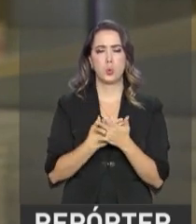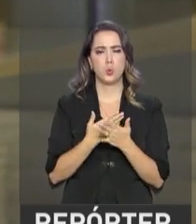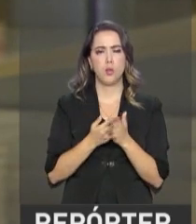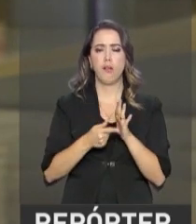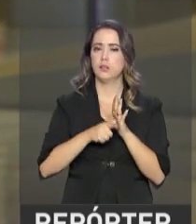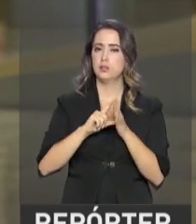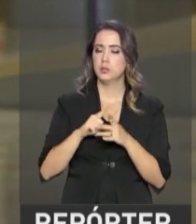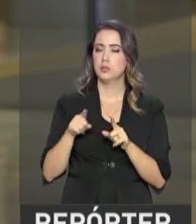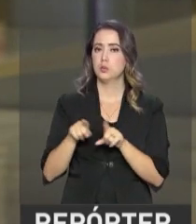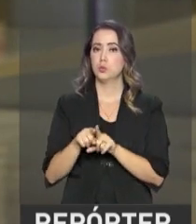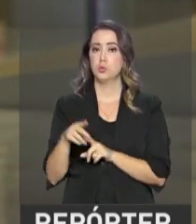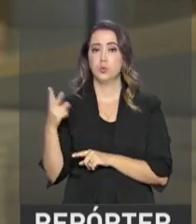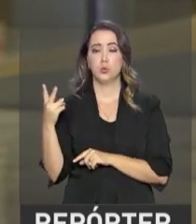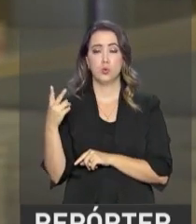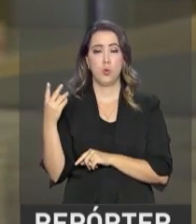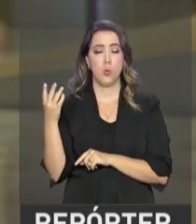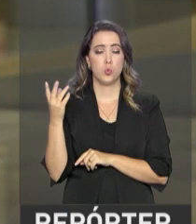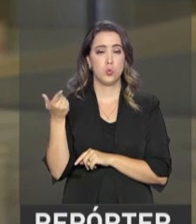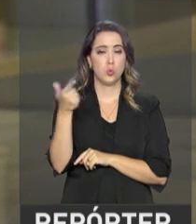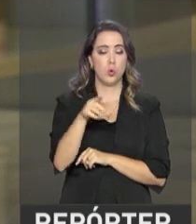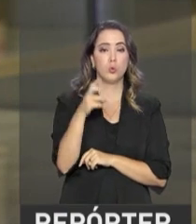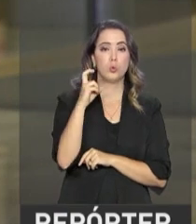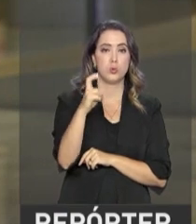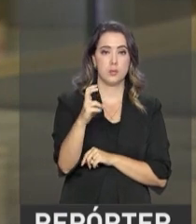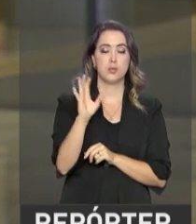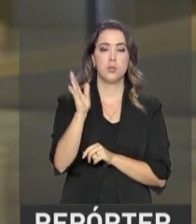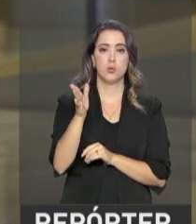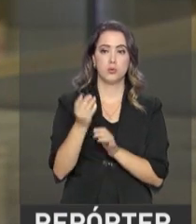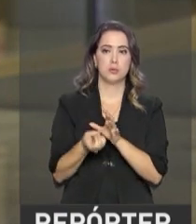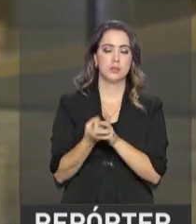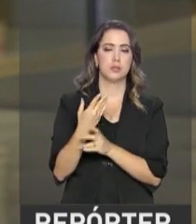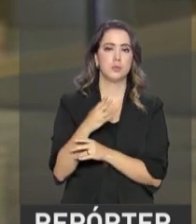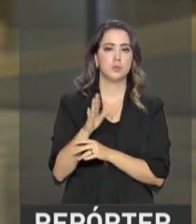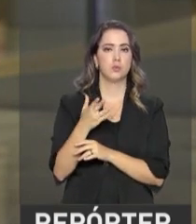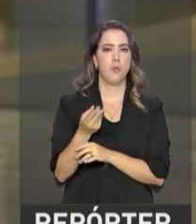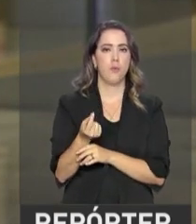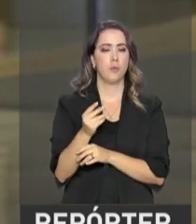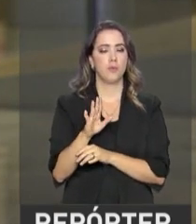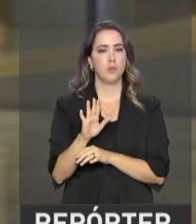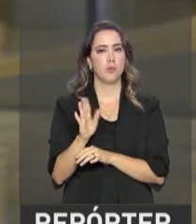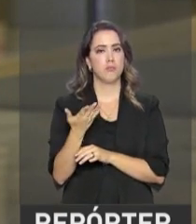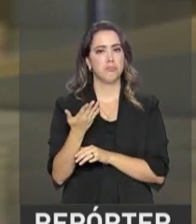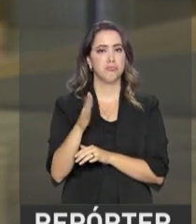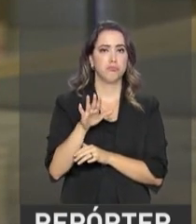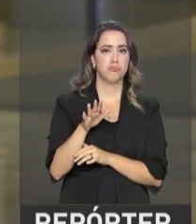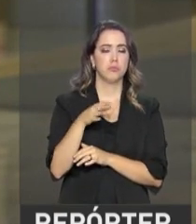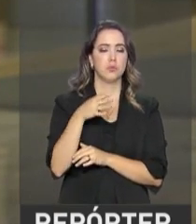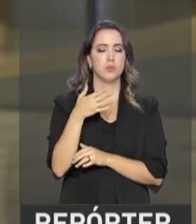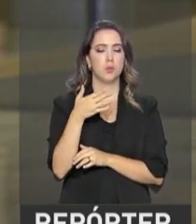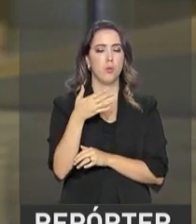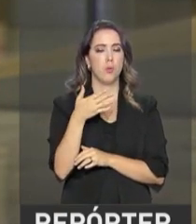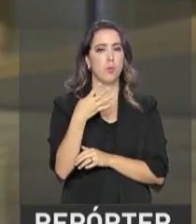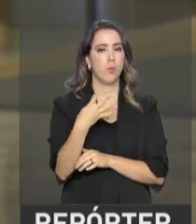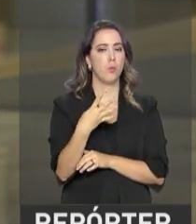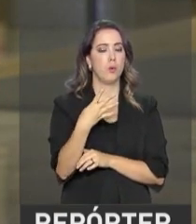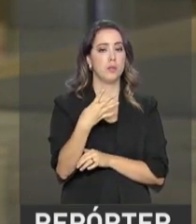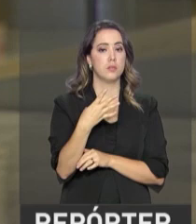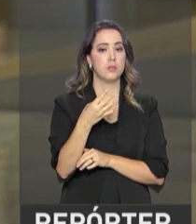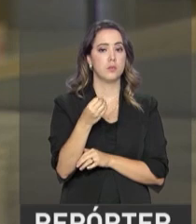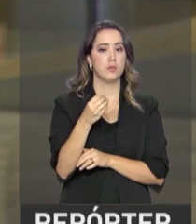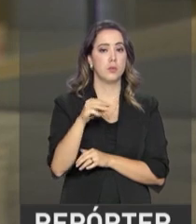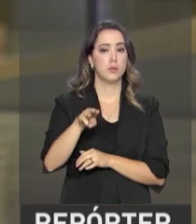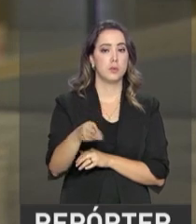dois terminais os outros sim devem gerar uma quantia de investimentos de cerca de 400